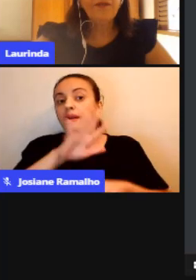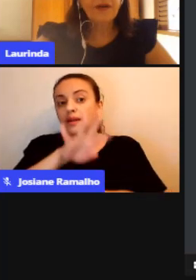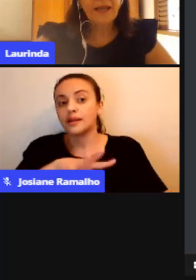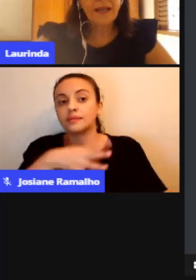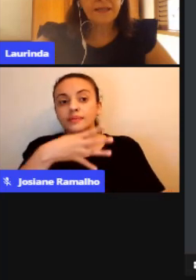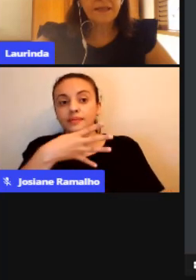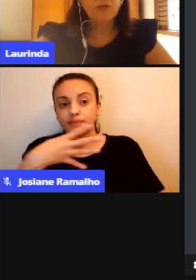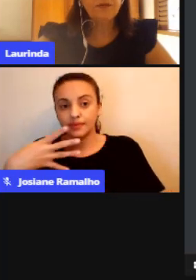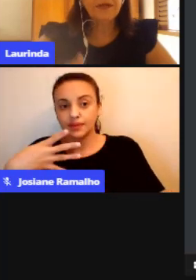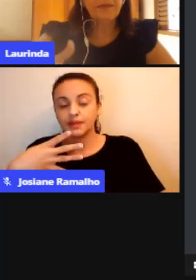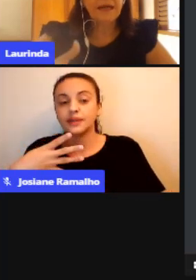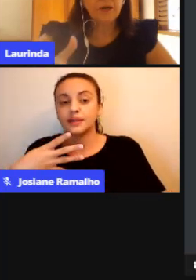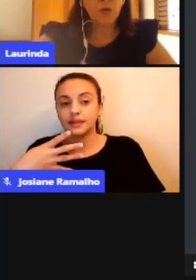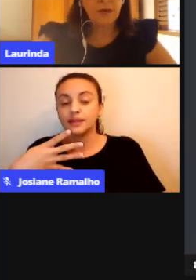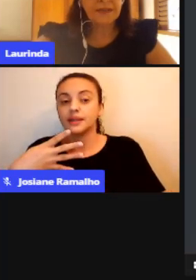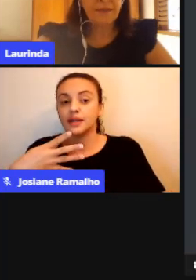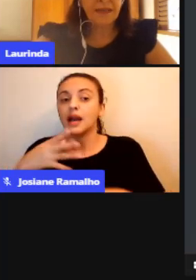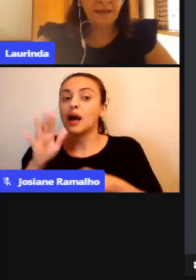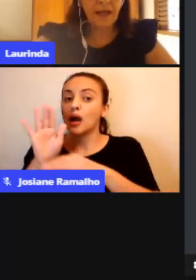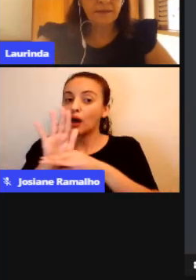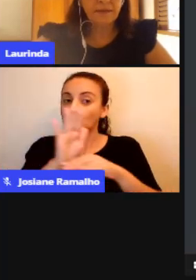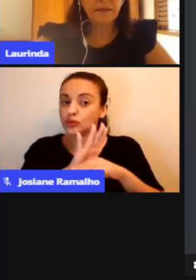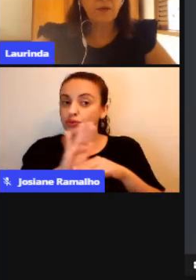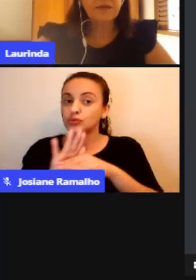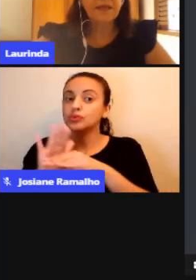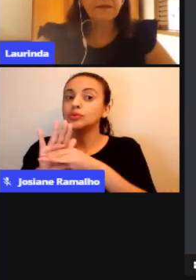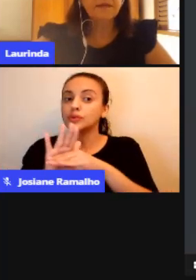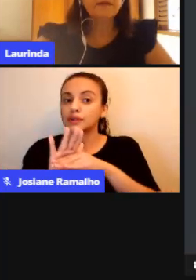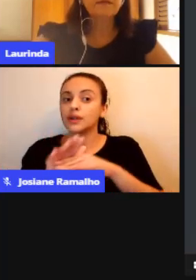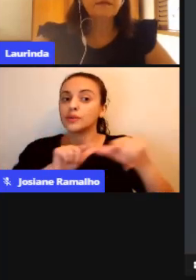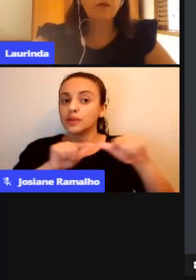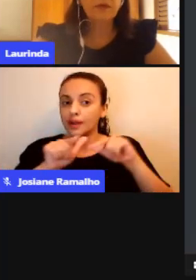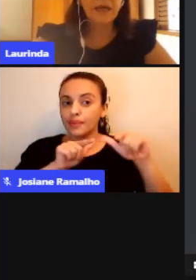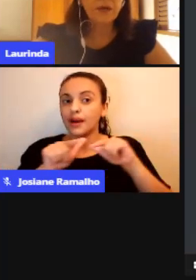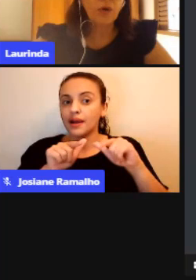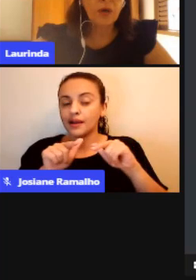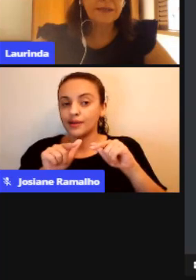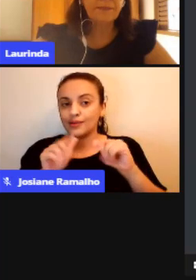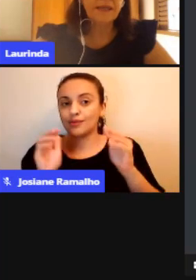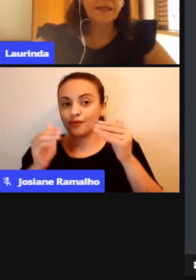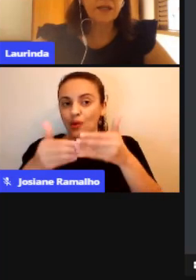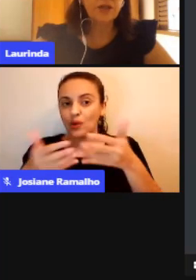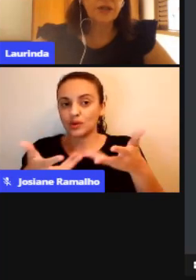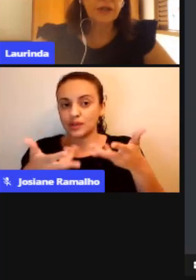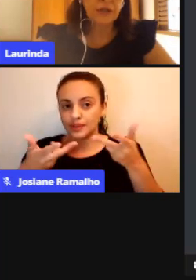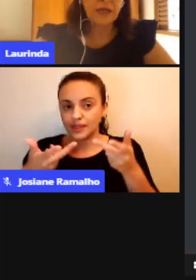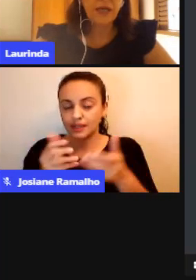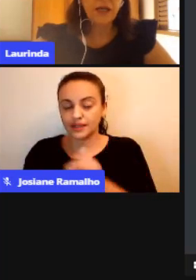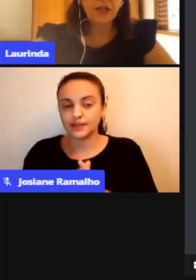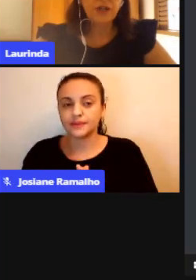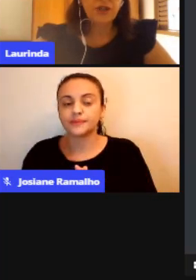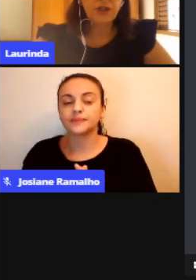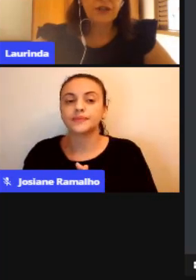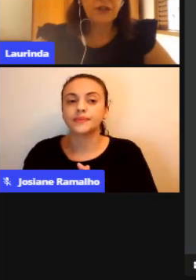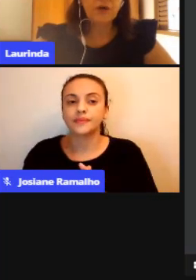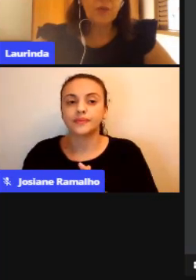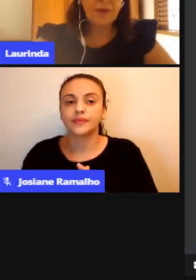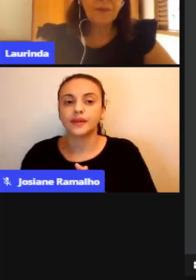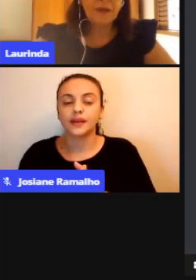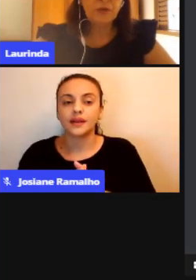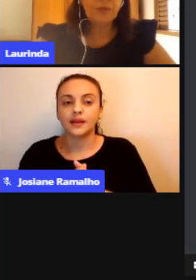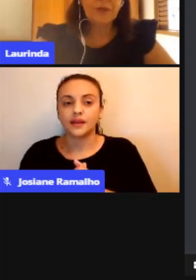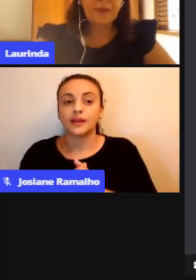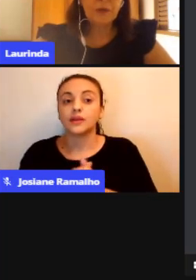ele favorece o trabalho com as habilidades. Então, os itens que estão na nossa planilha